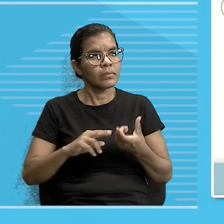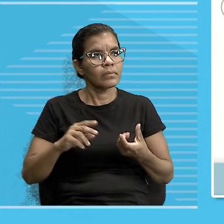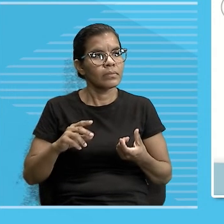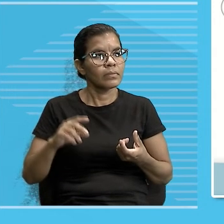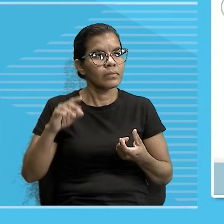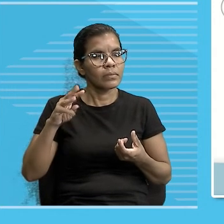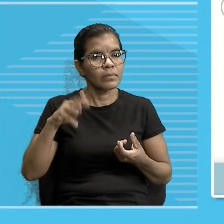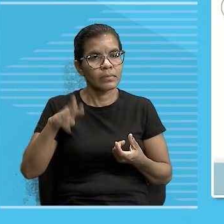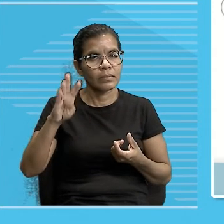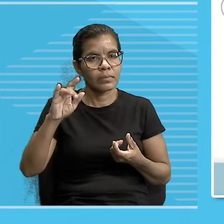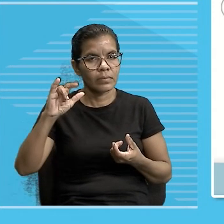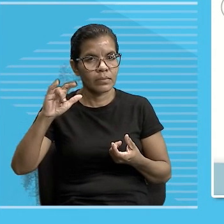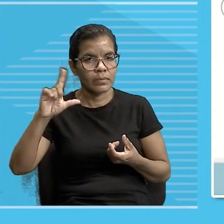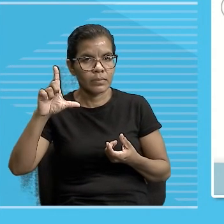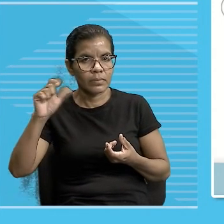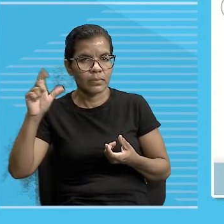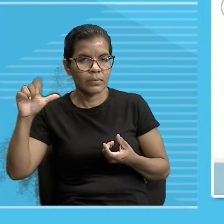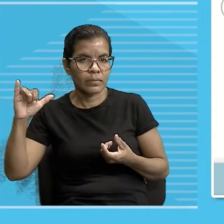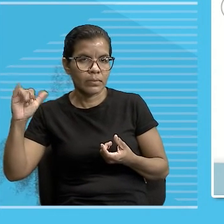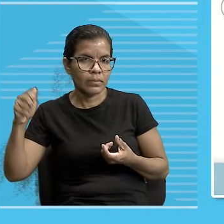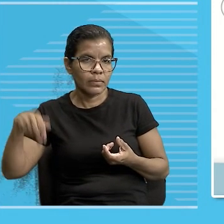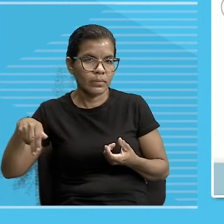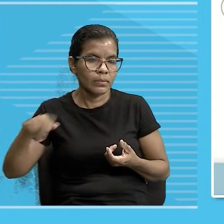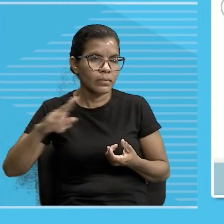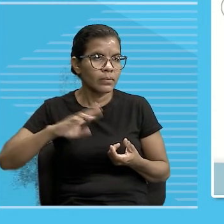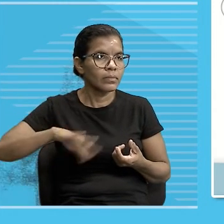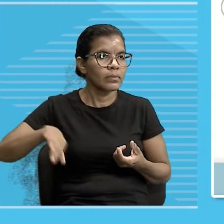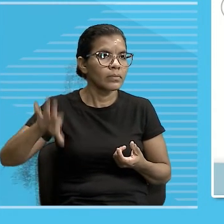William Thomson.